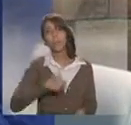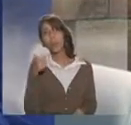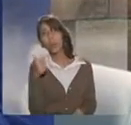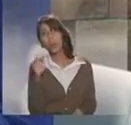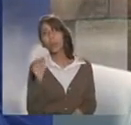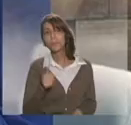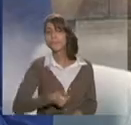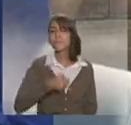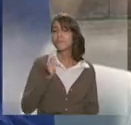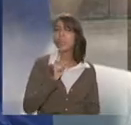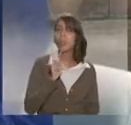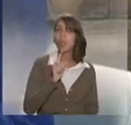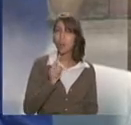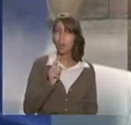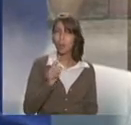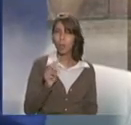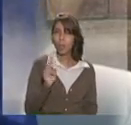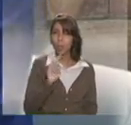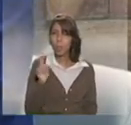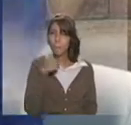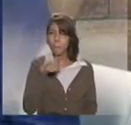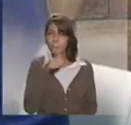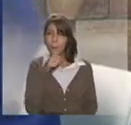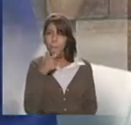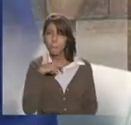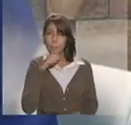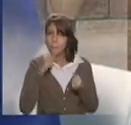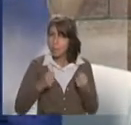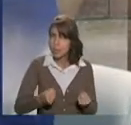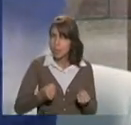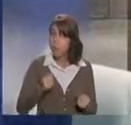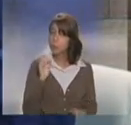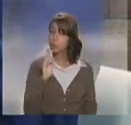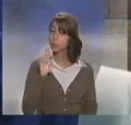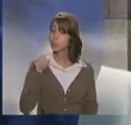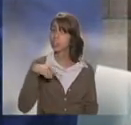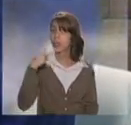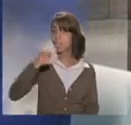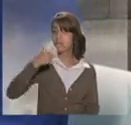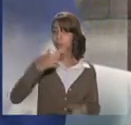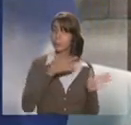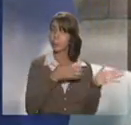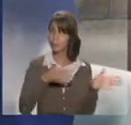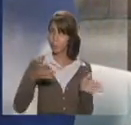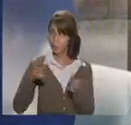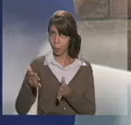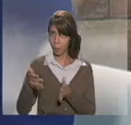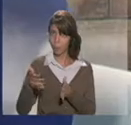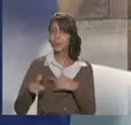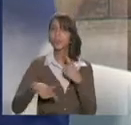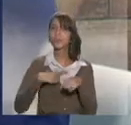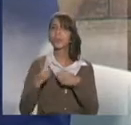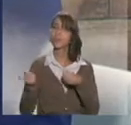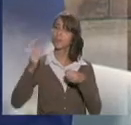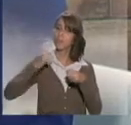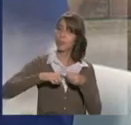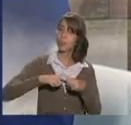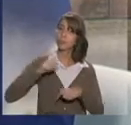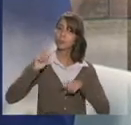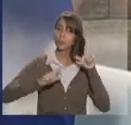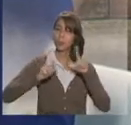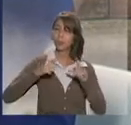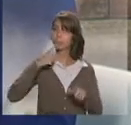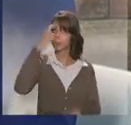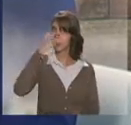se esses dois nomes de pesar ão no que mais e vai responder no próximo bloco e se já foi tá bom a gente volta com mais claudio lins pra